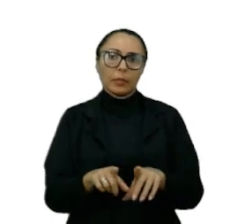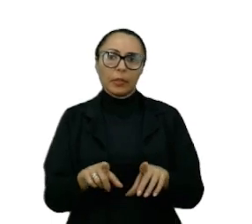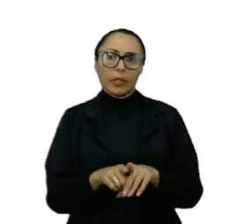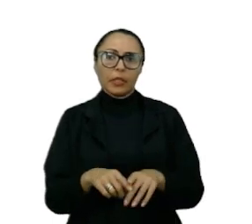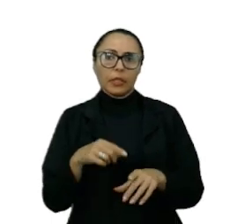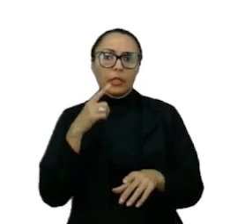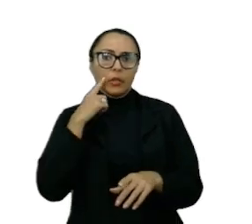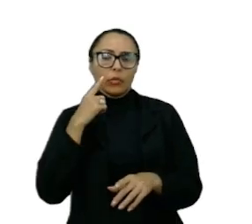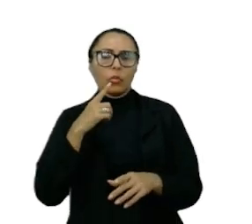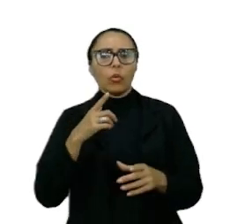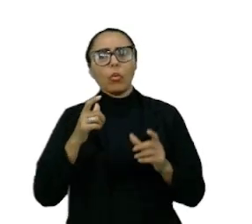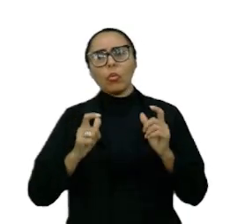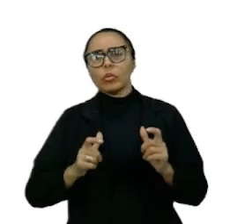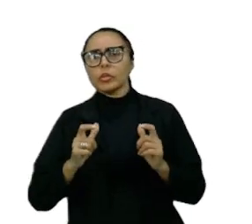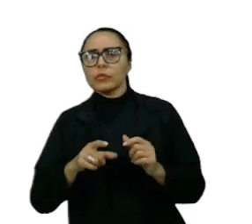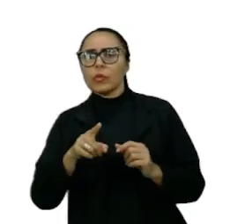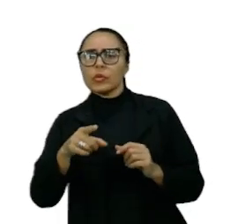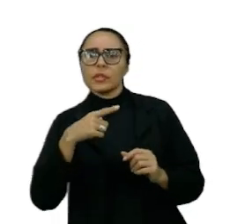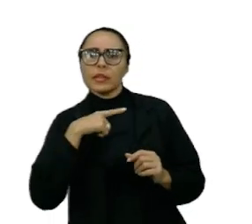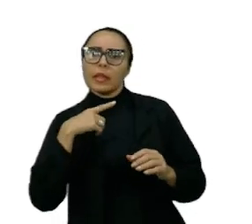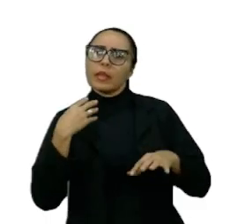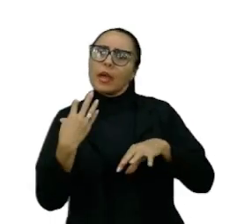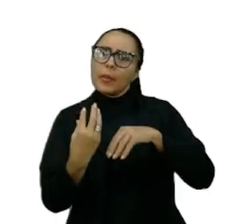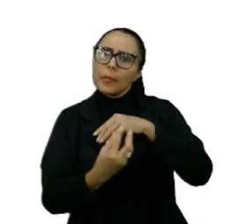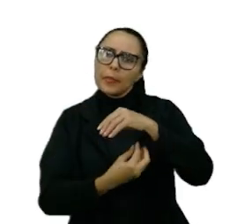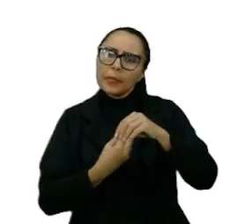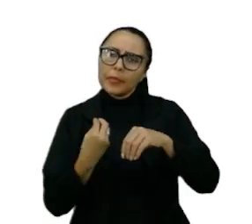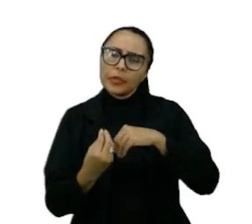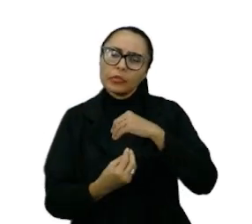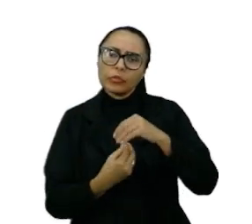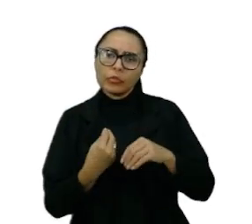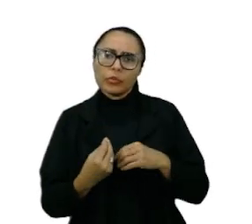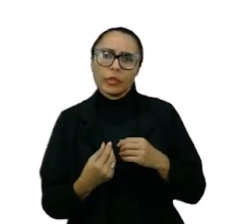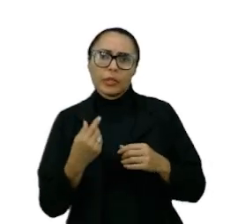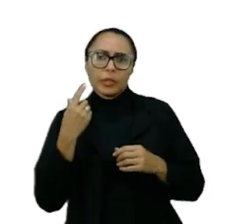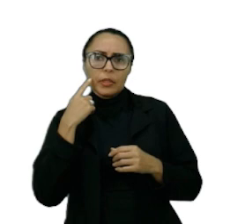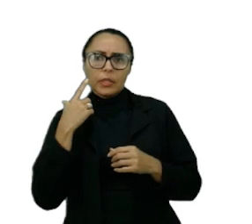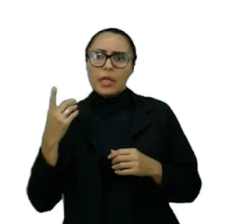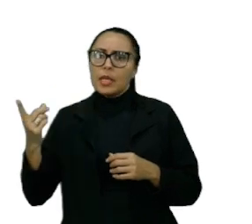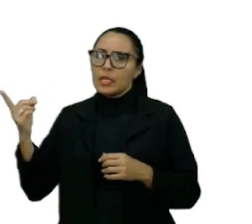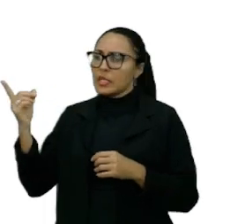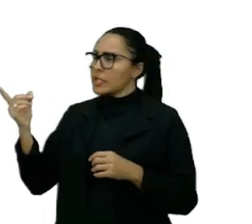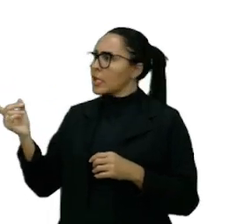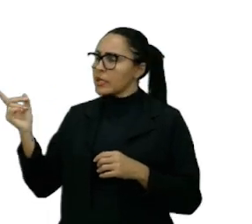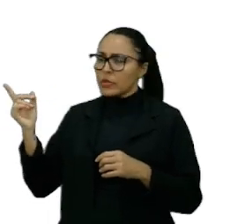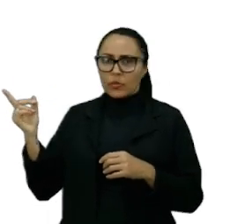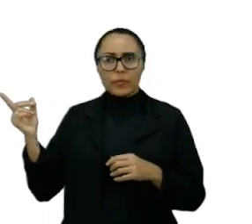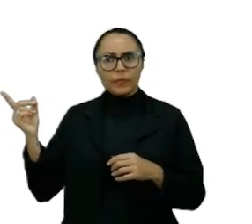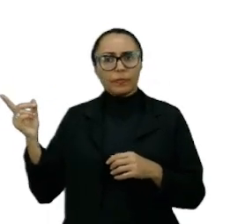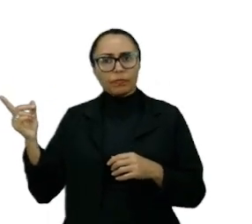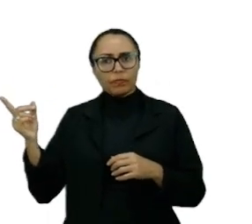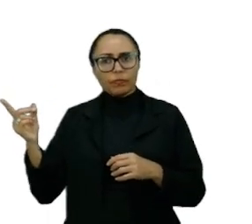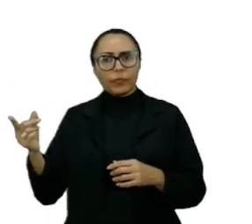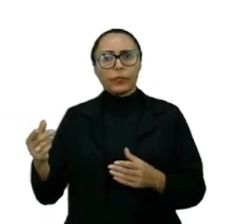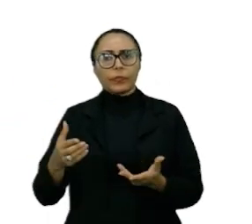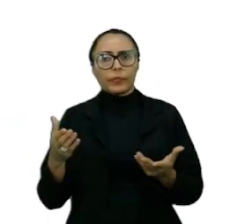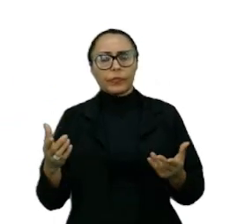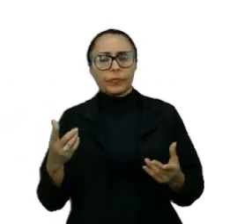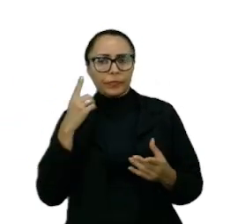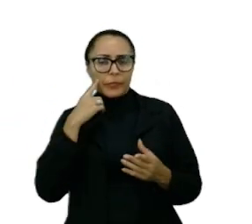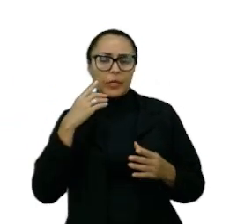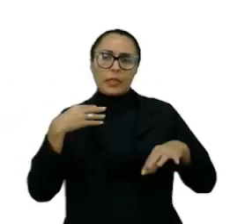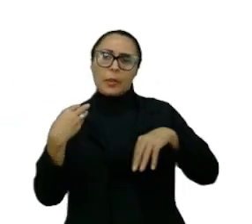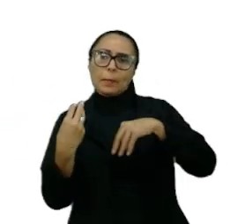zona onde você tem a mistura tanto do biodiesel quanto a mistura BX, que é diesel e